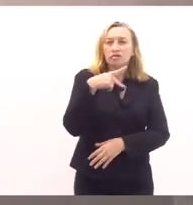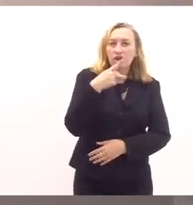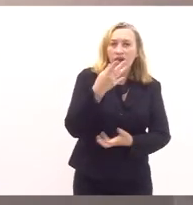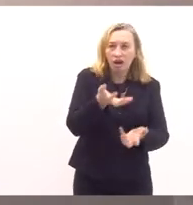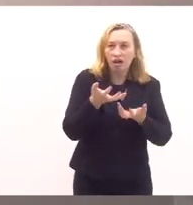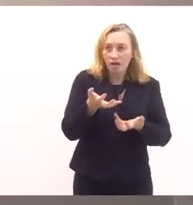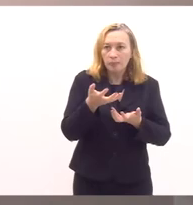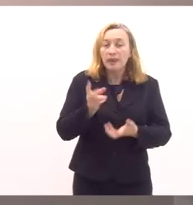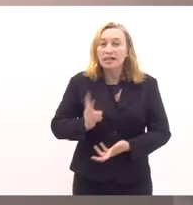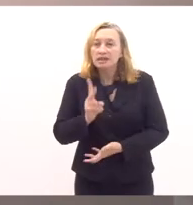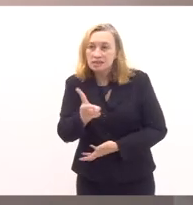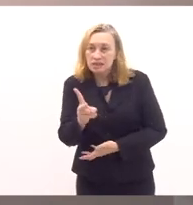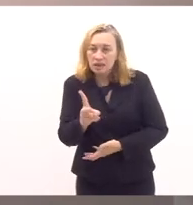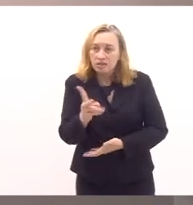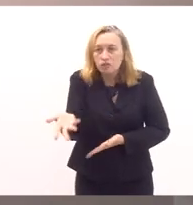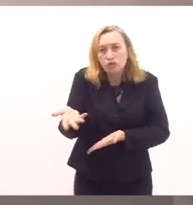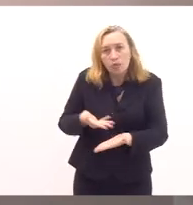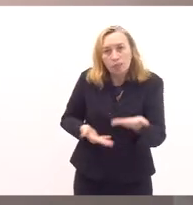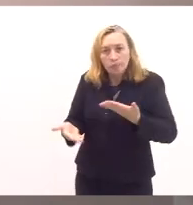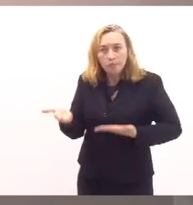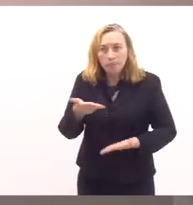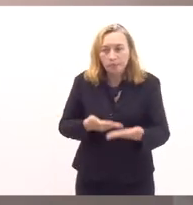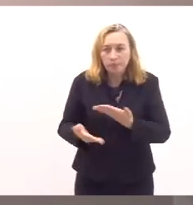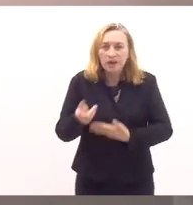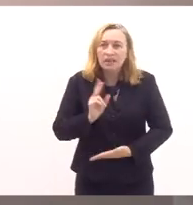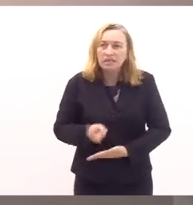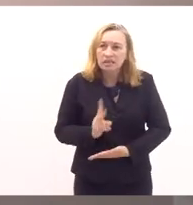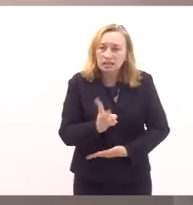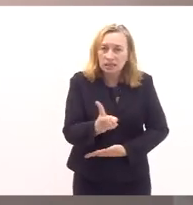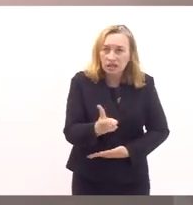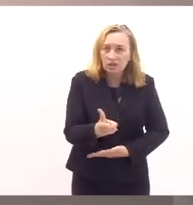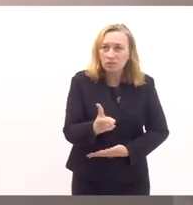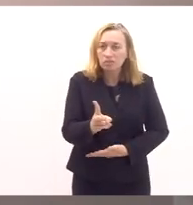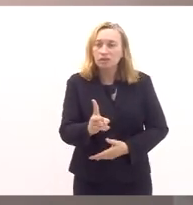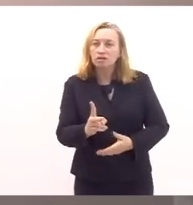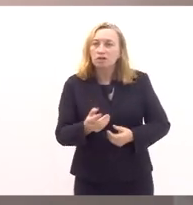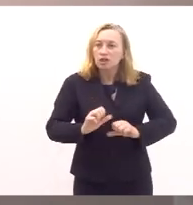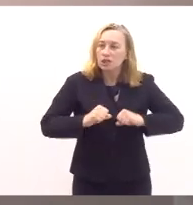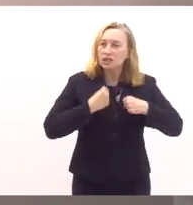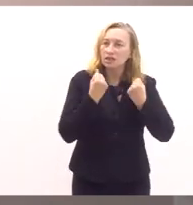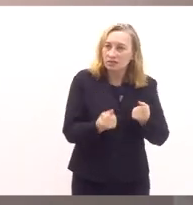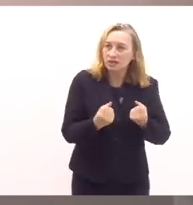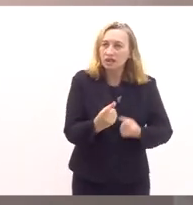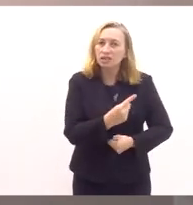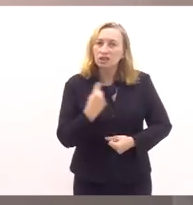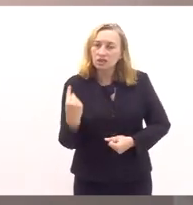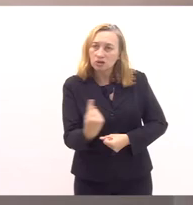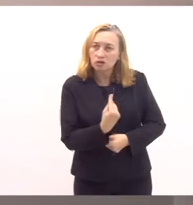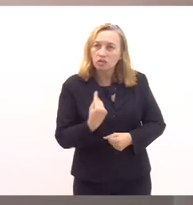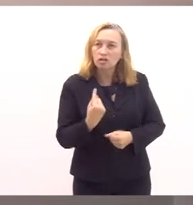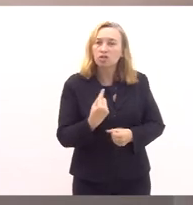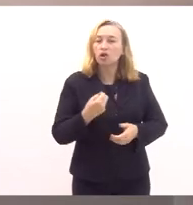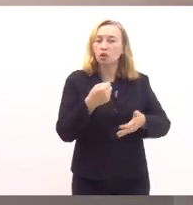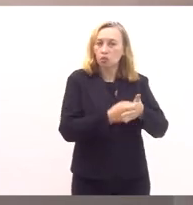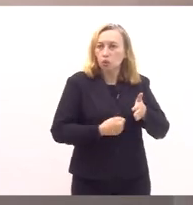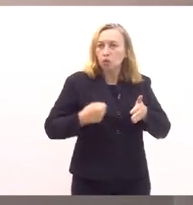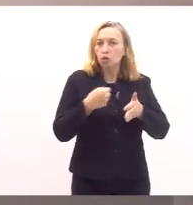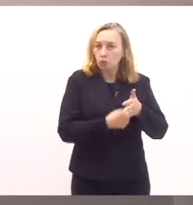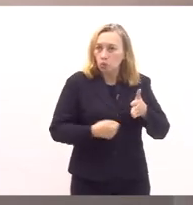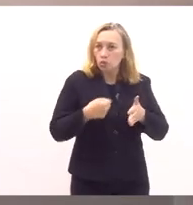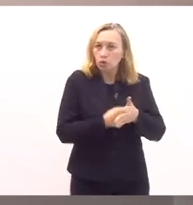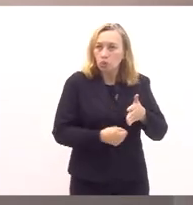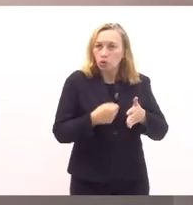que ela sempre foi muito participativa, sempre atuou em defesa das nossas reivindicações, sempre